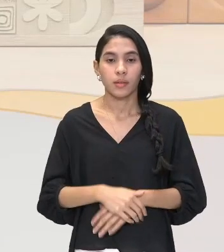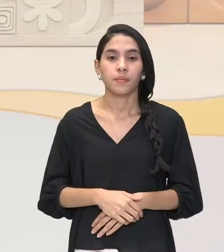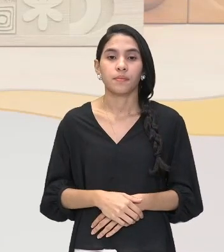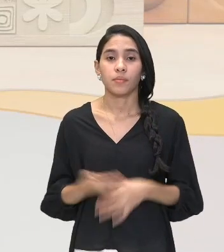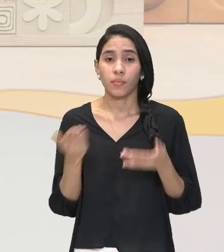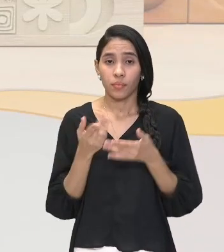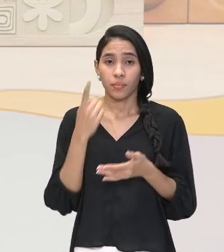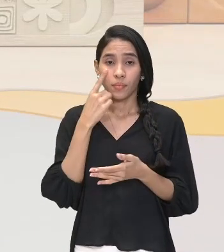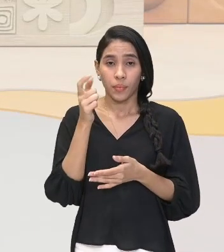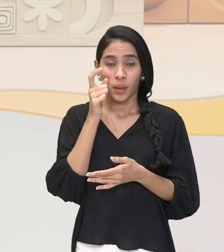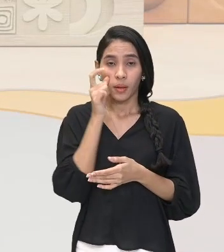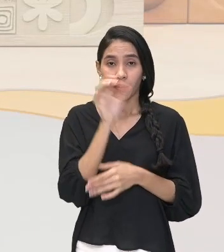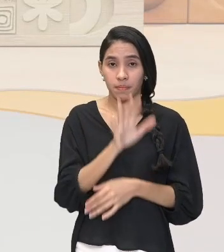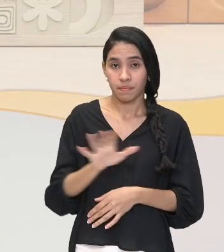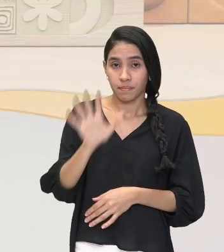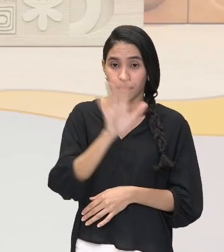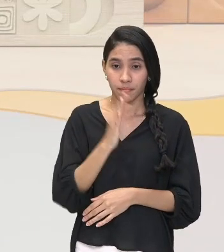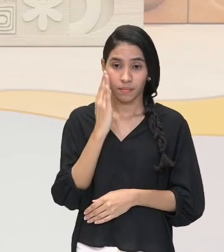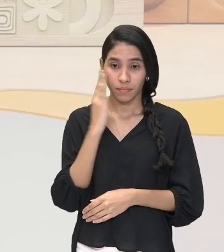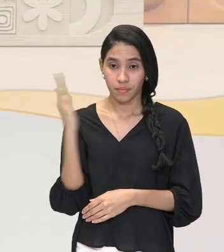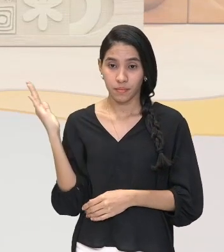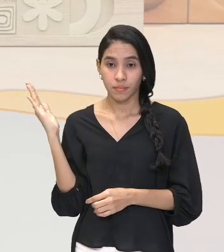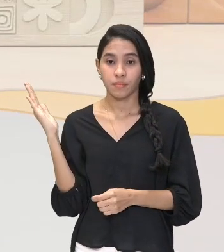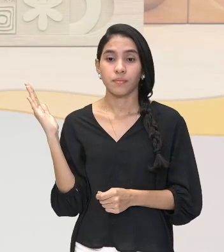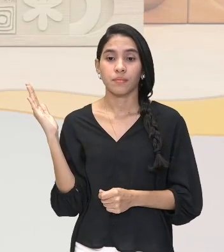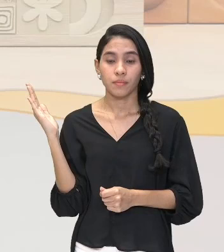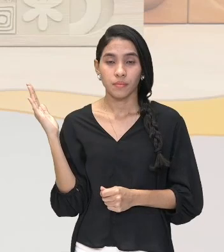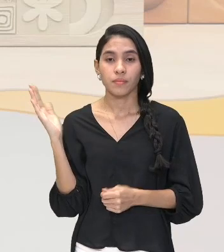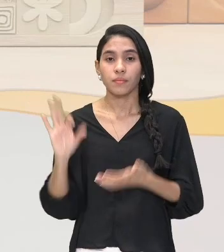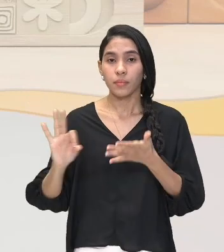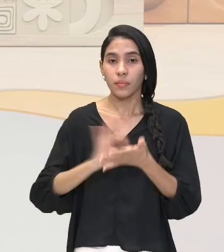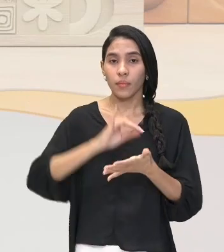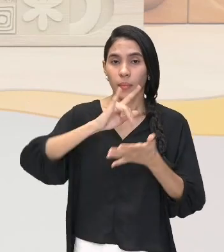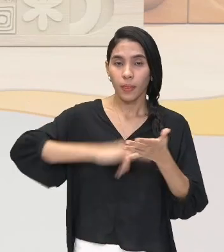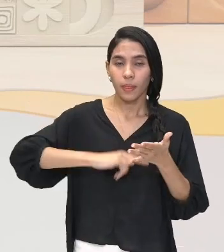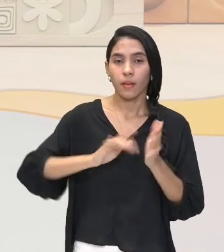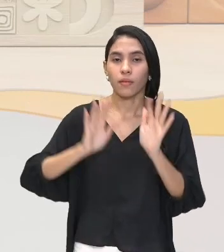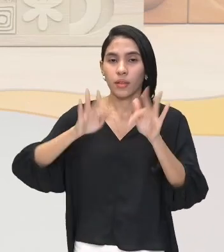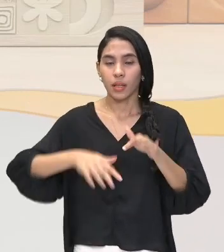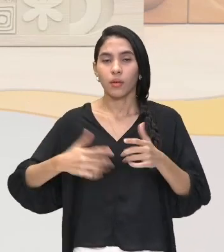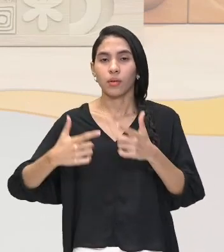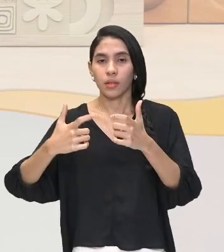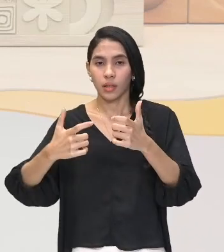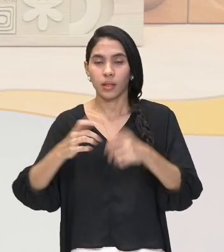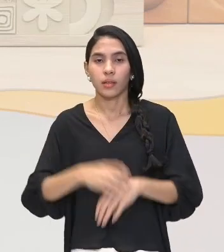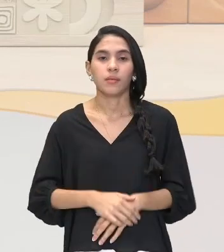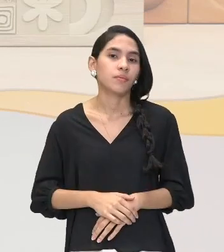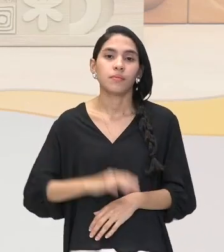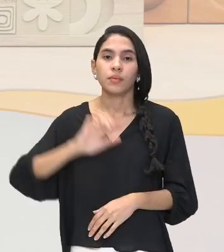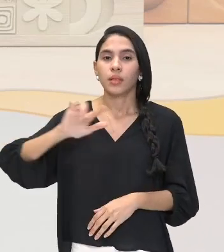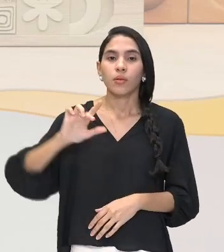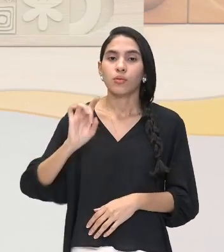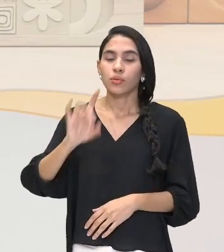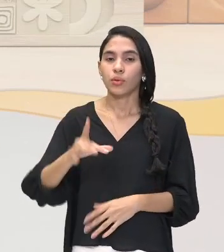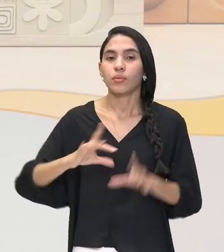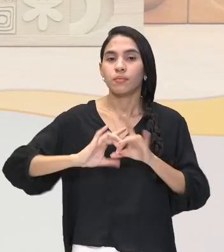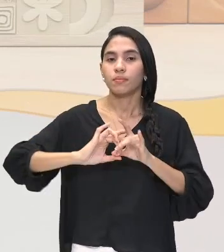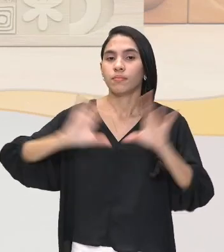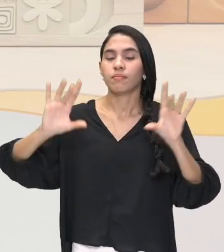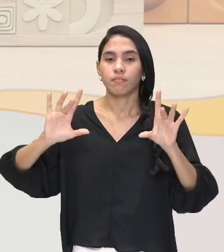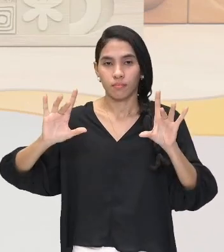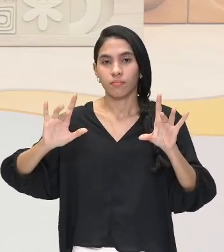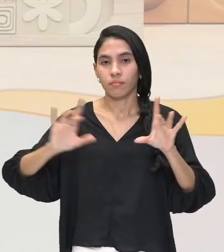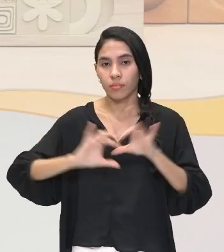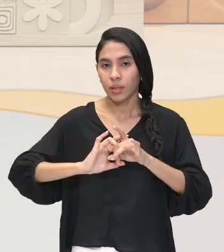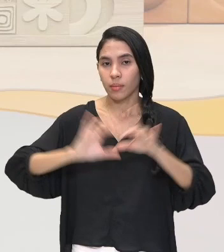observa aqui o mapa, esse tratado foi assinado no final dessa guerra, que ele não apenas permitiu a liberdade